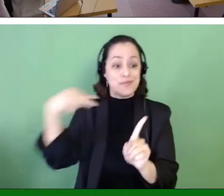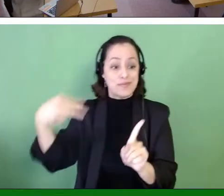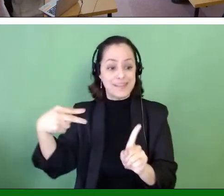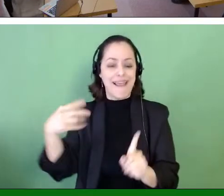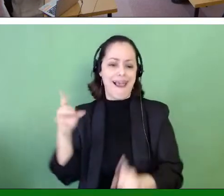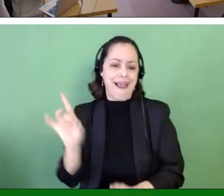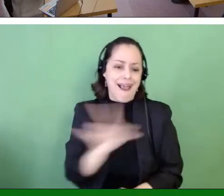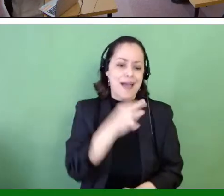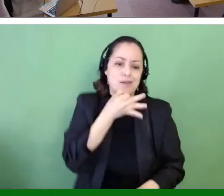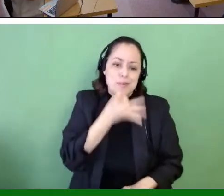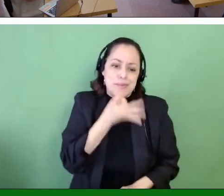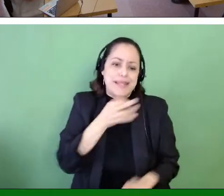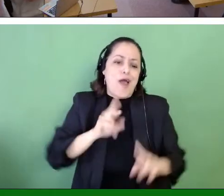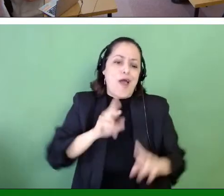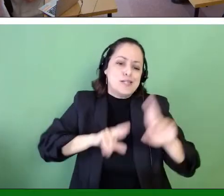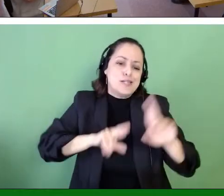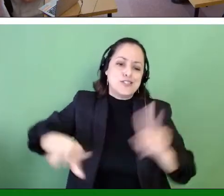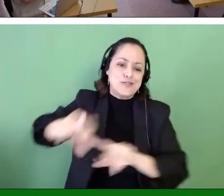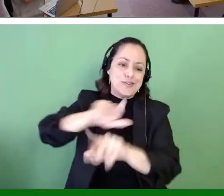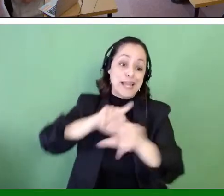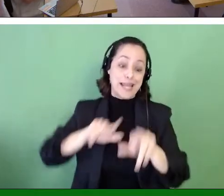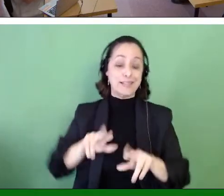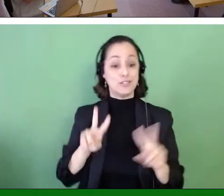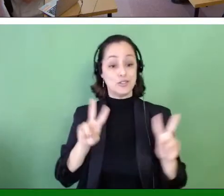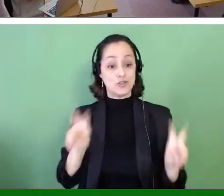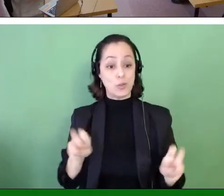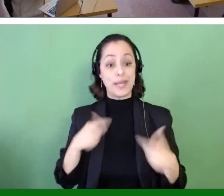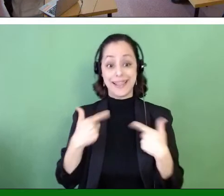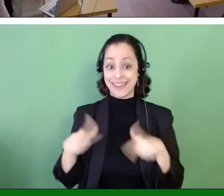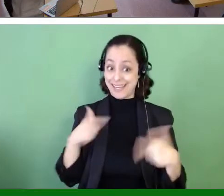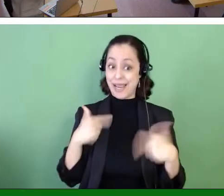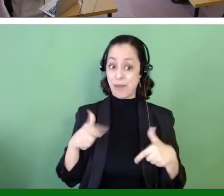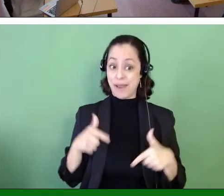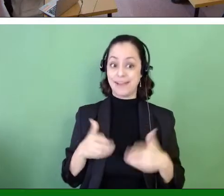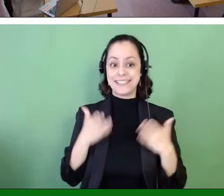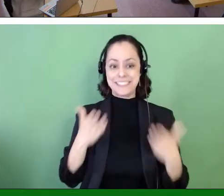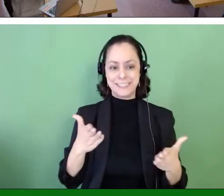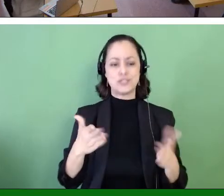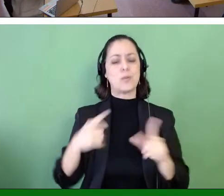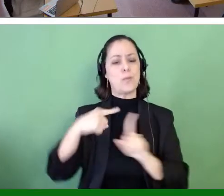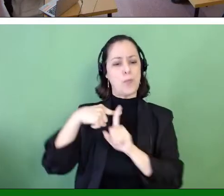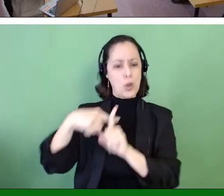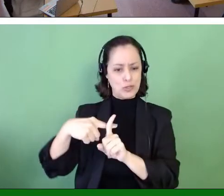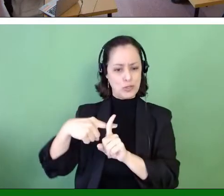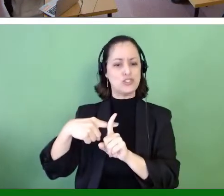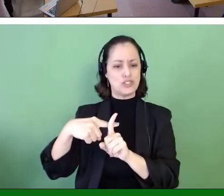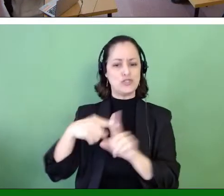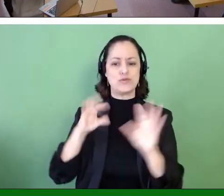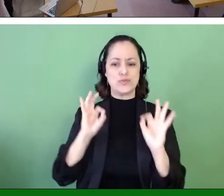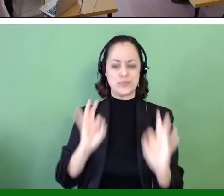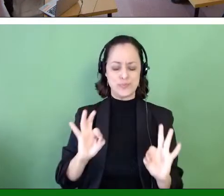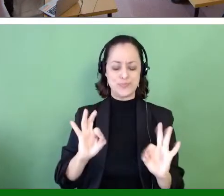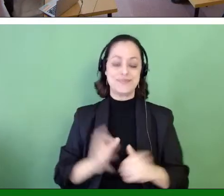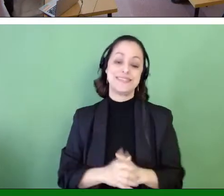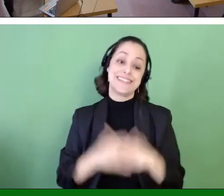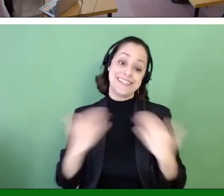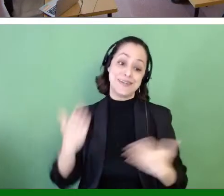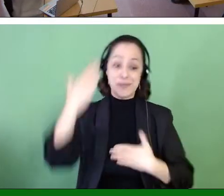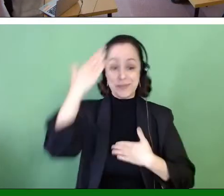leituras diversificadas a respeito do trabalho, e isso foi muito positivo, vejo como muito positivo, então, muito